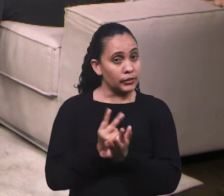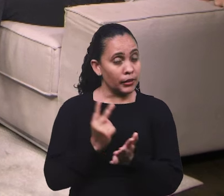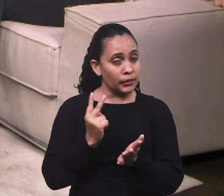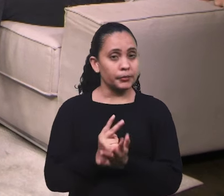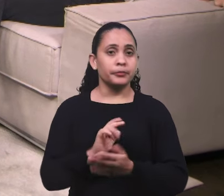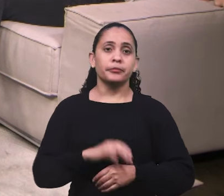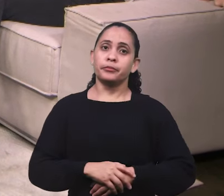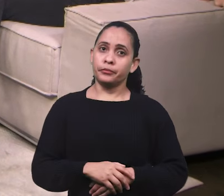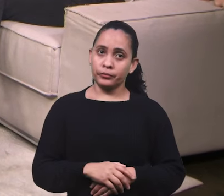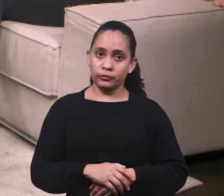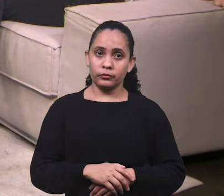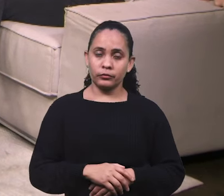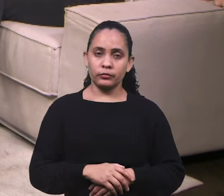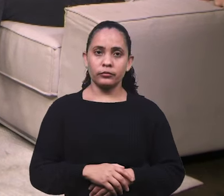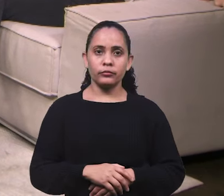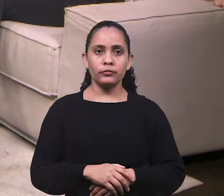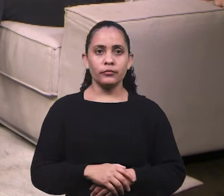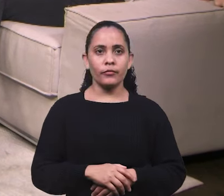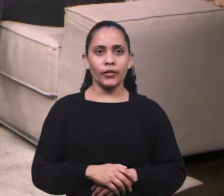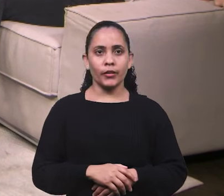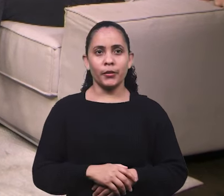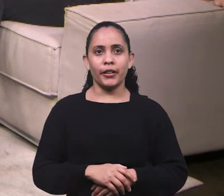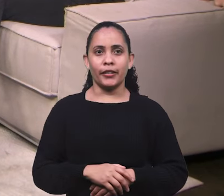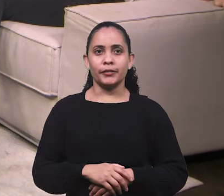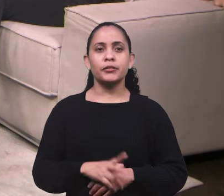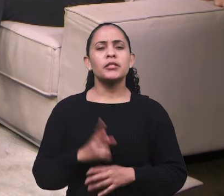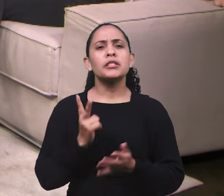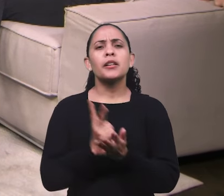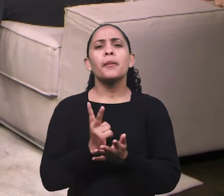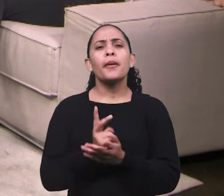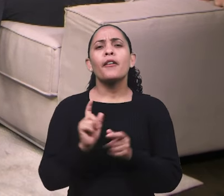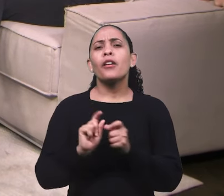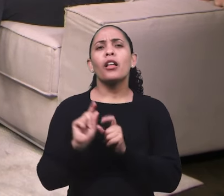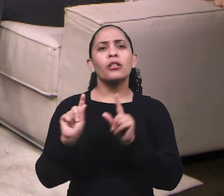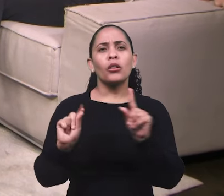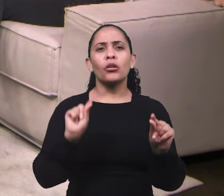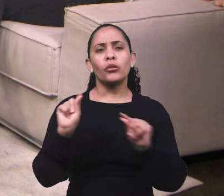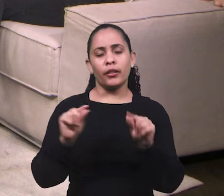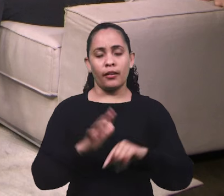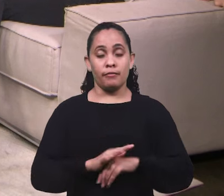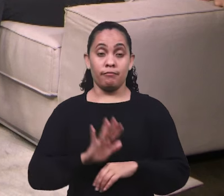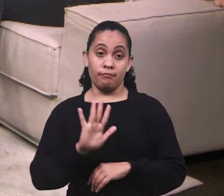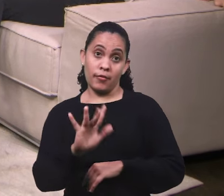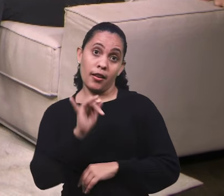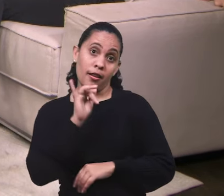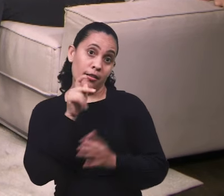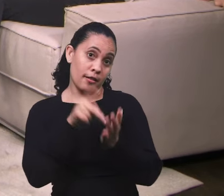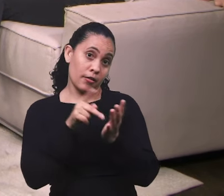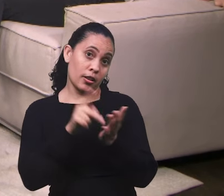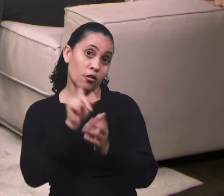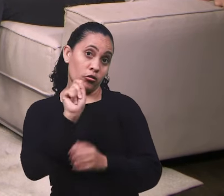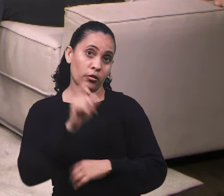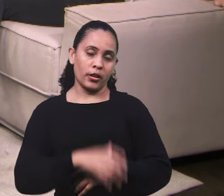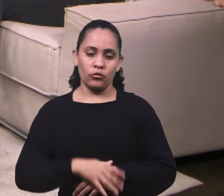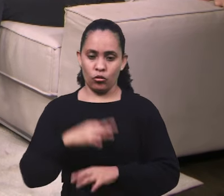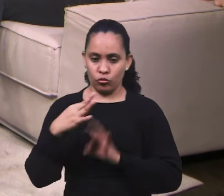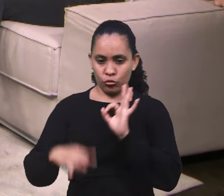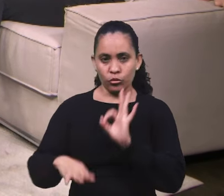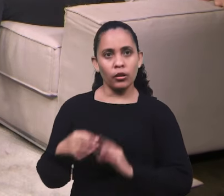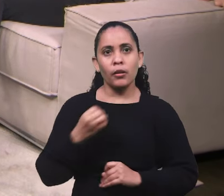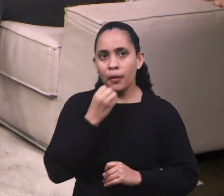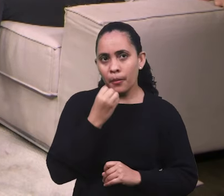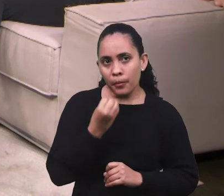prova quádrupla. Né? O que você está fazendo, pensando e agindo é a verdade? É justo, vai criar boa